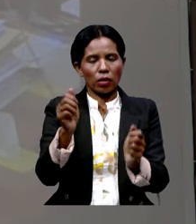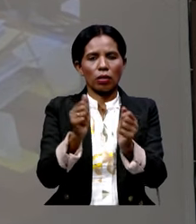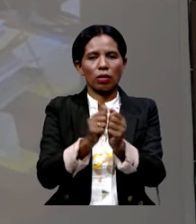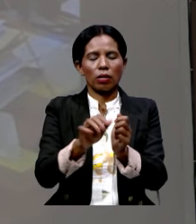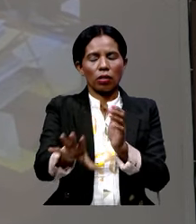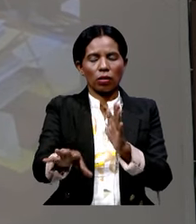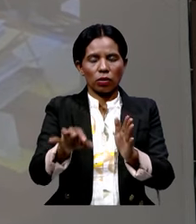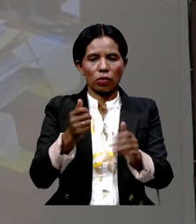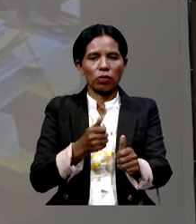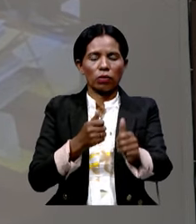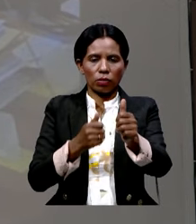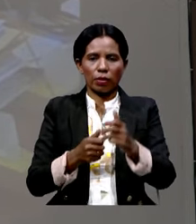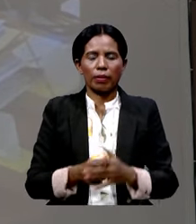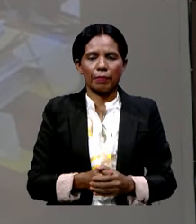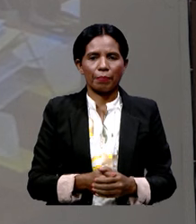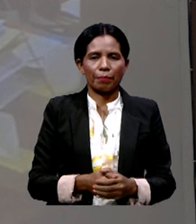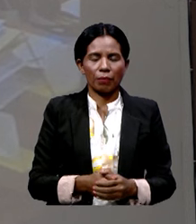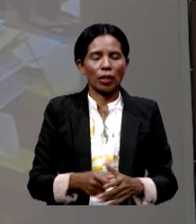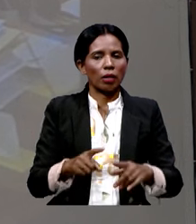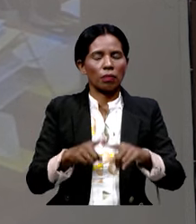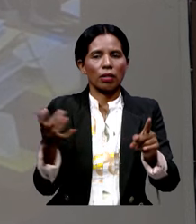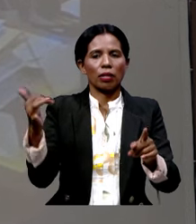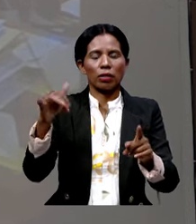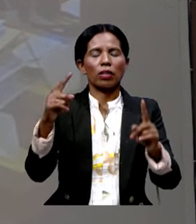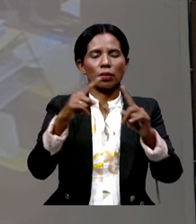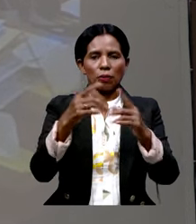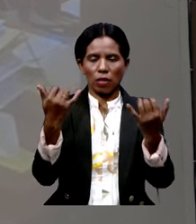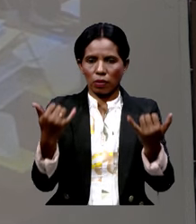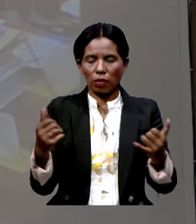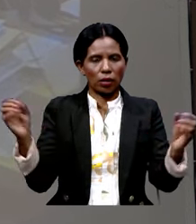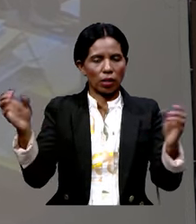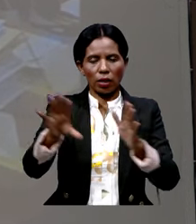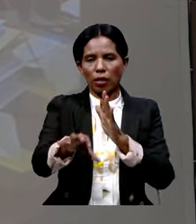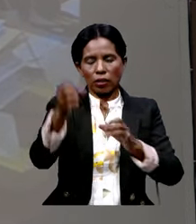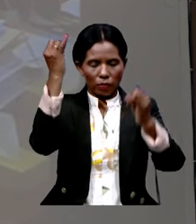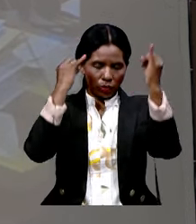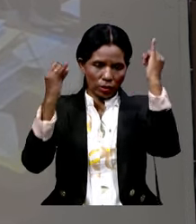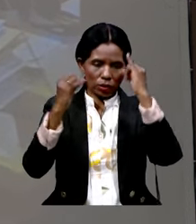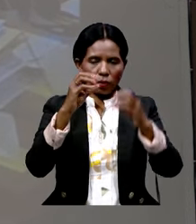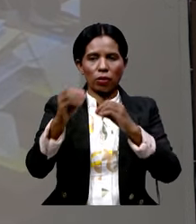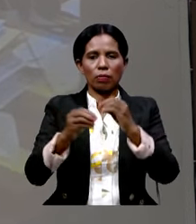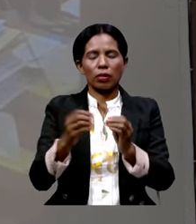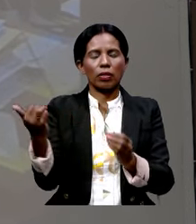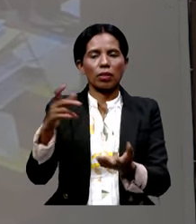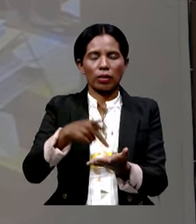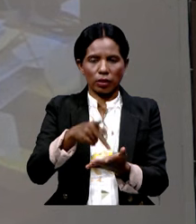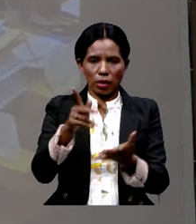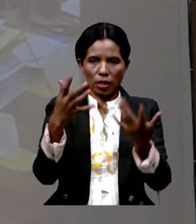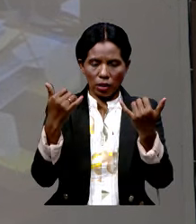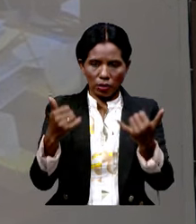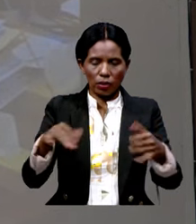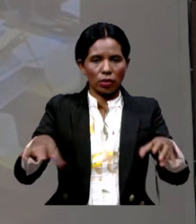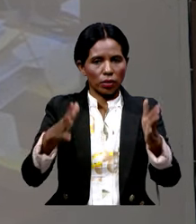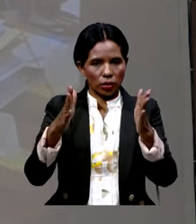por mérito. Mas be sira ne to agora la retan informação kona basira ne contrato. Agora, funcionários,